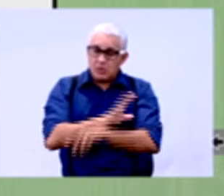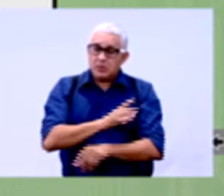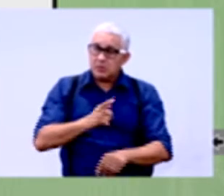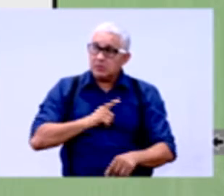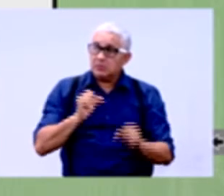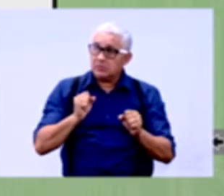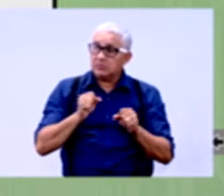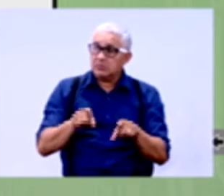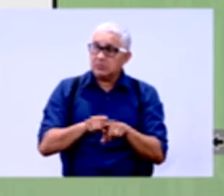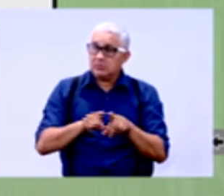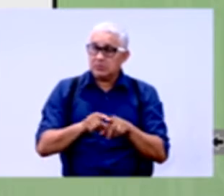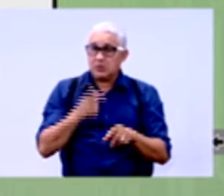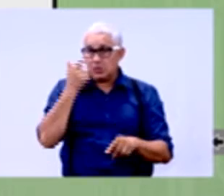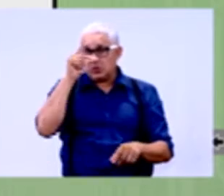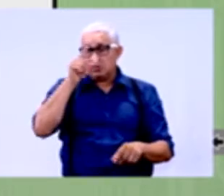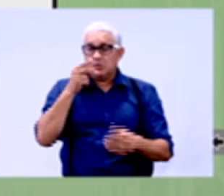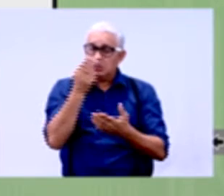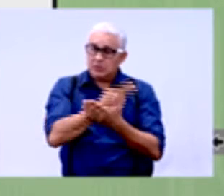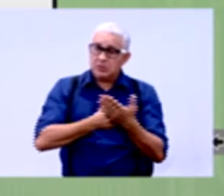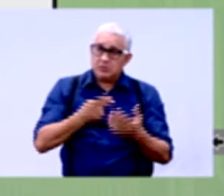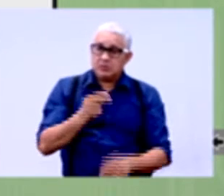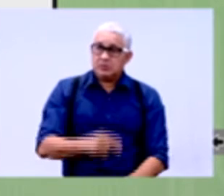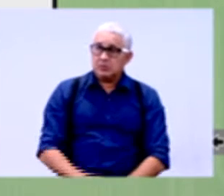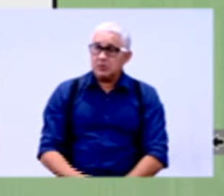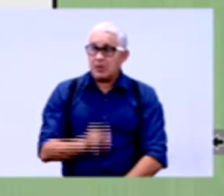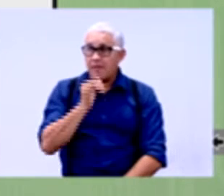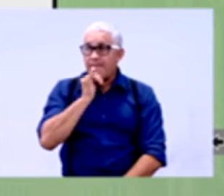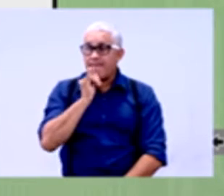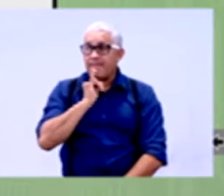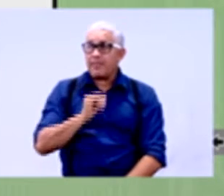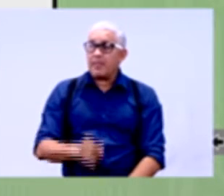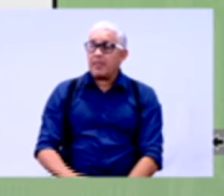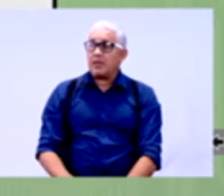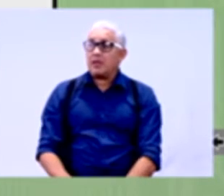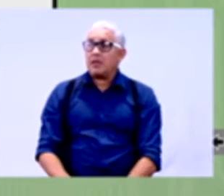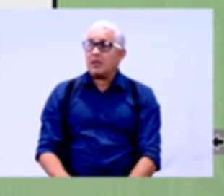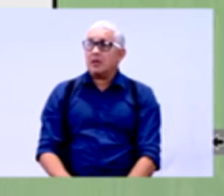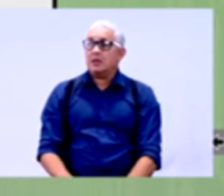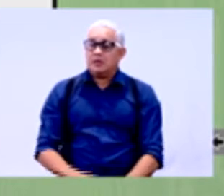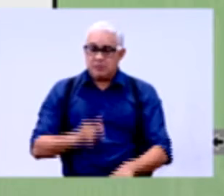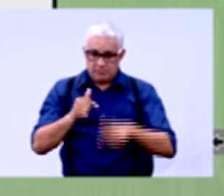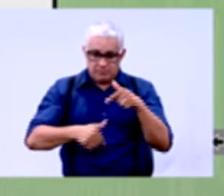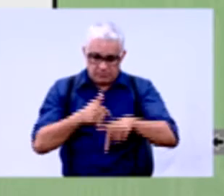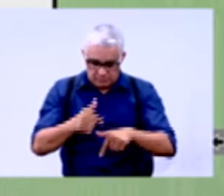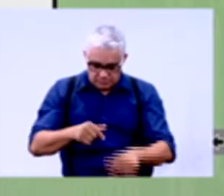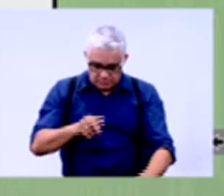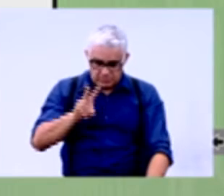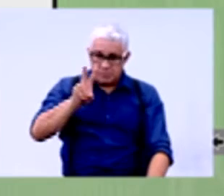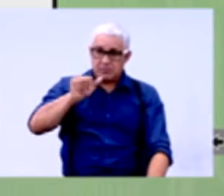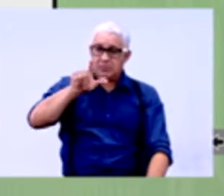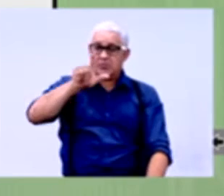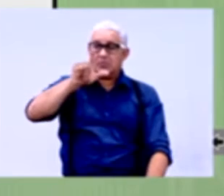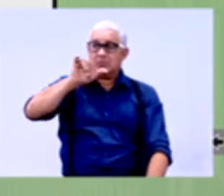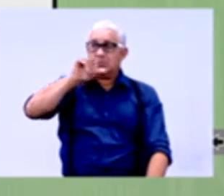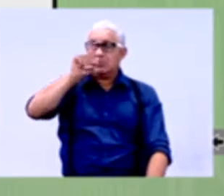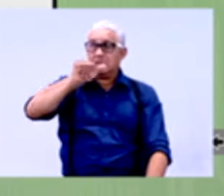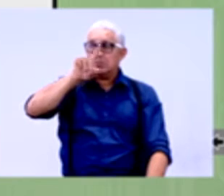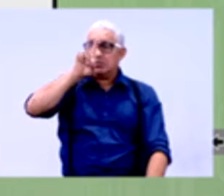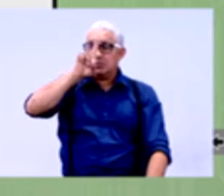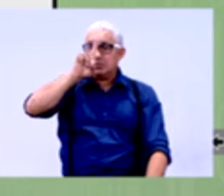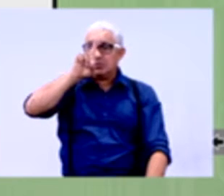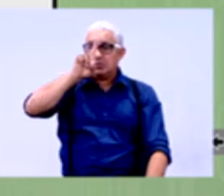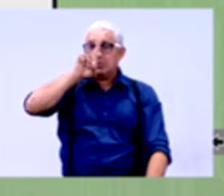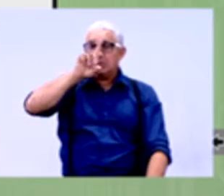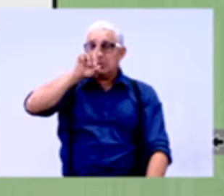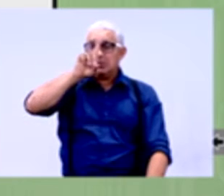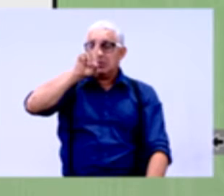nós poderíamos ter uma outra representação, por exemplo, aqui do serviço de validação. Nós teríamos então o OBJ